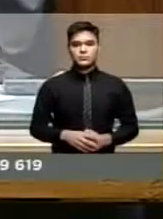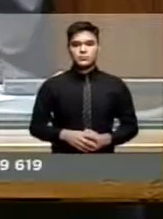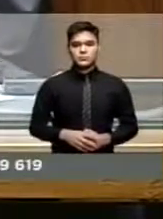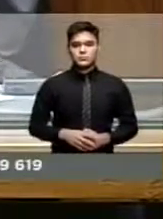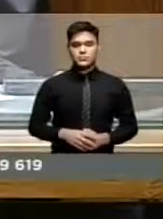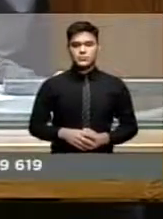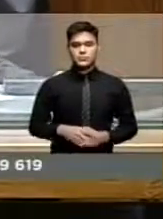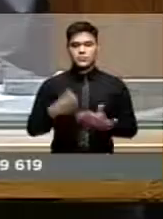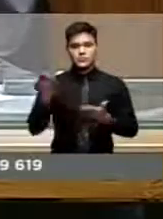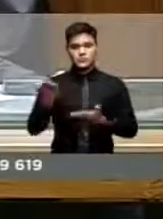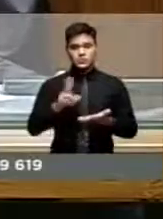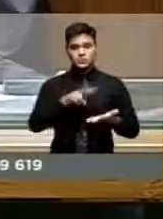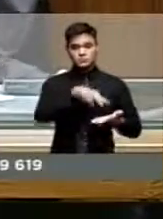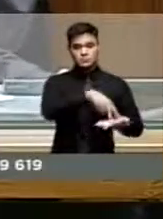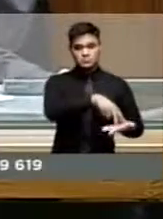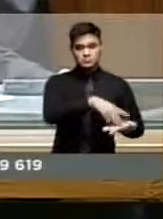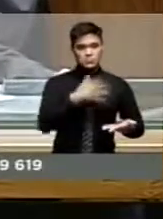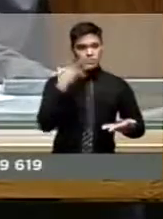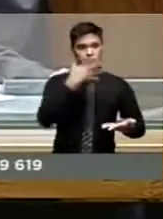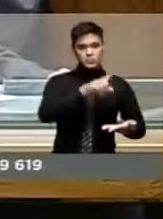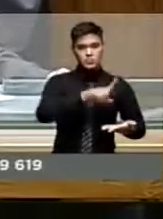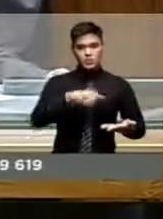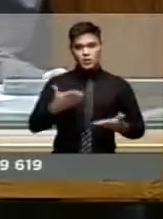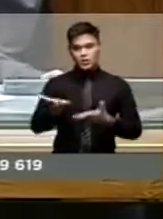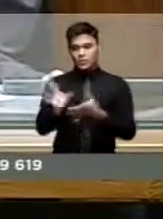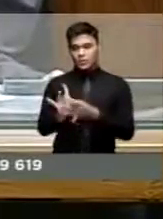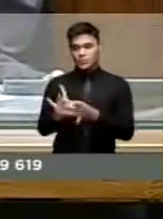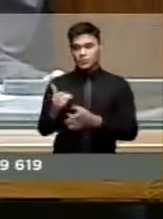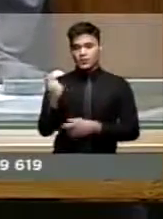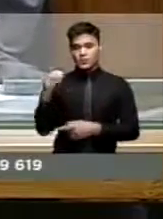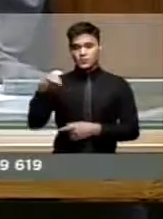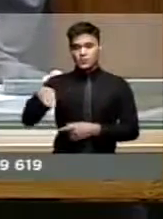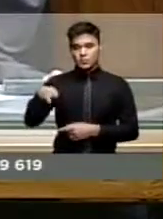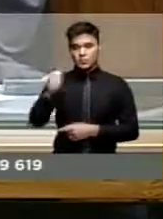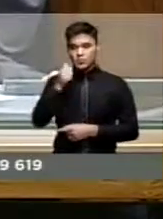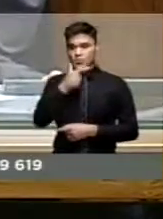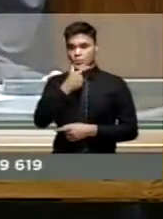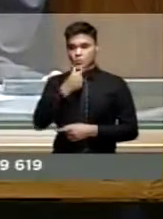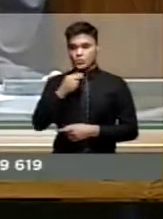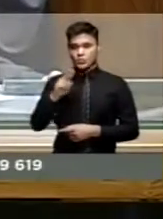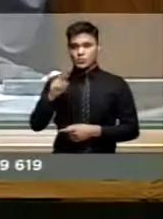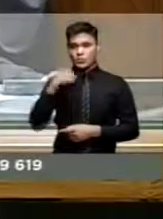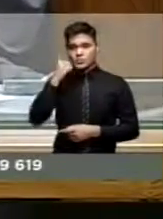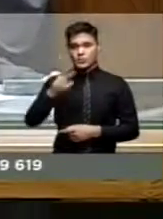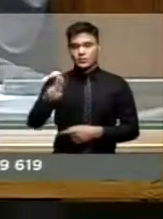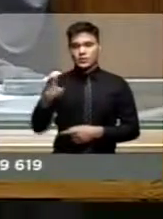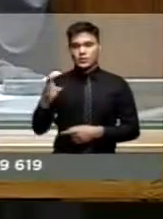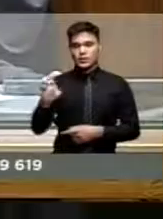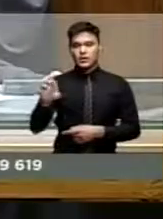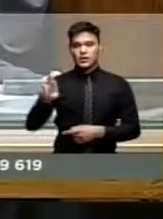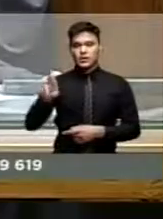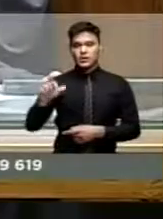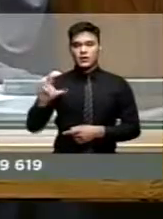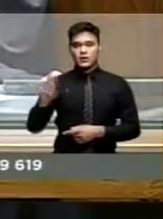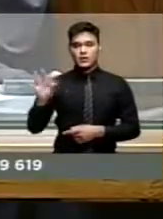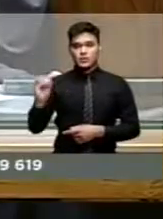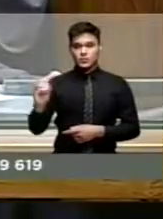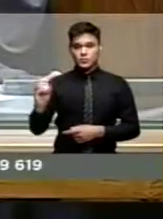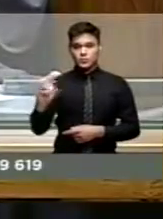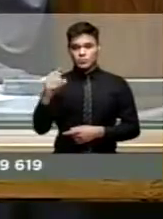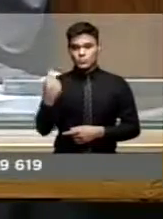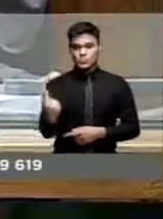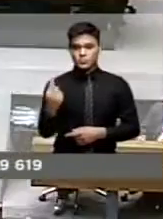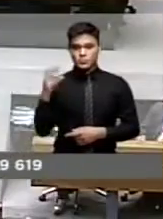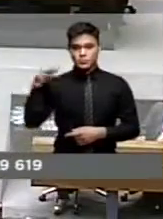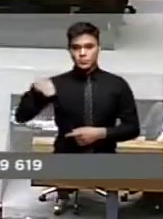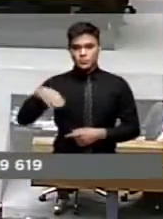Enquanto a sua, Vossa Excelência dirige a tribuna, eu vou conceder a palavra um minuto, deputado Heráclito Forte, Delei Jordi. Um minuto, não,